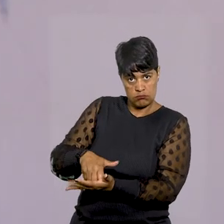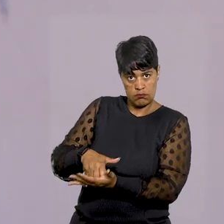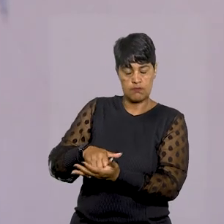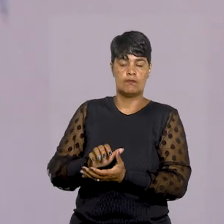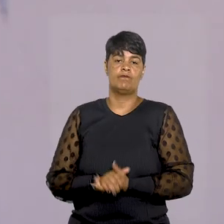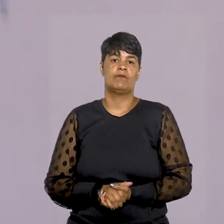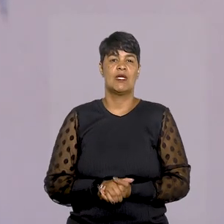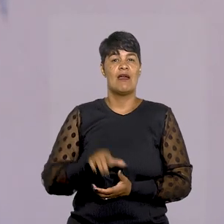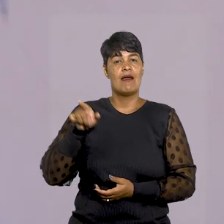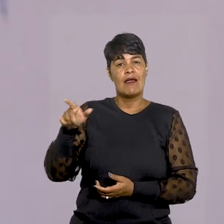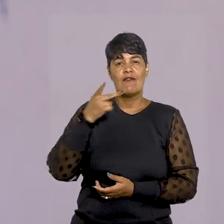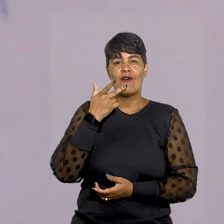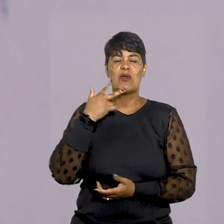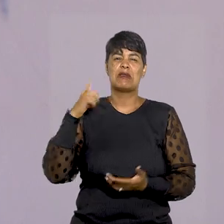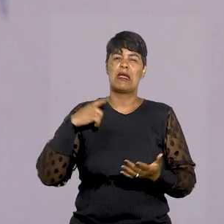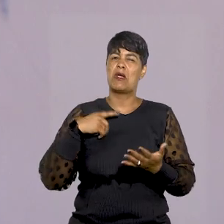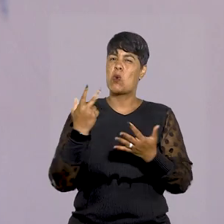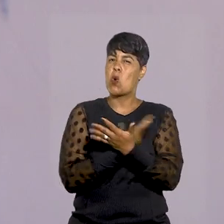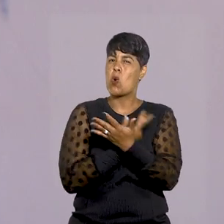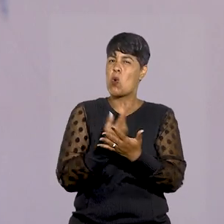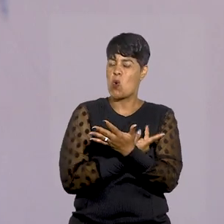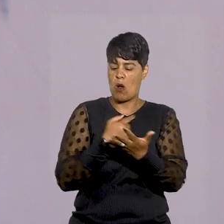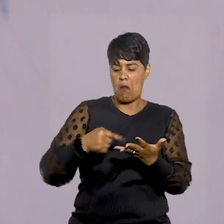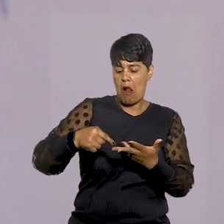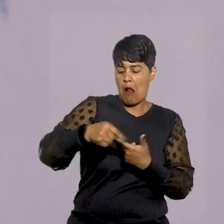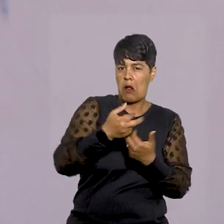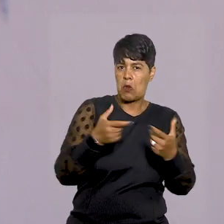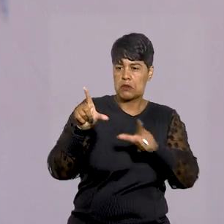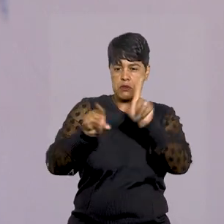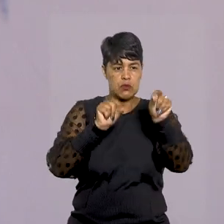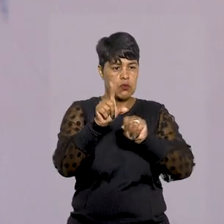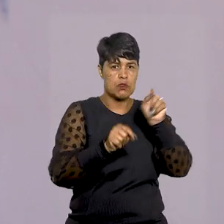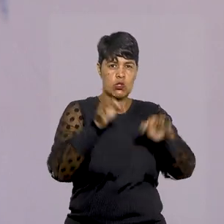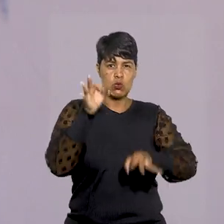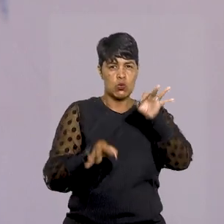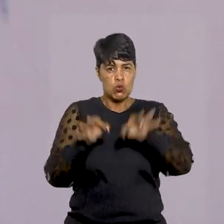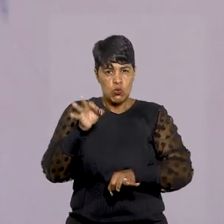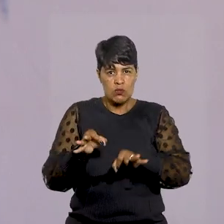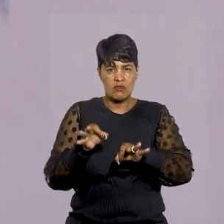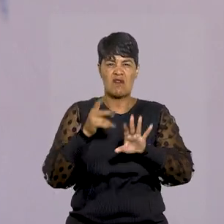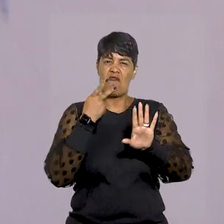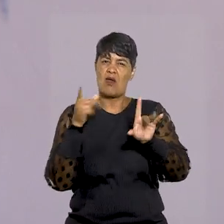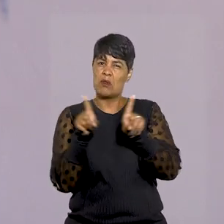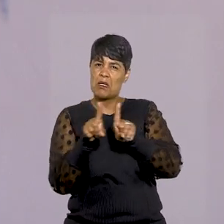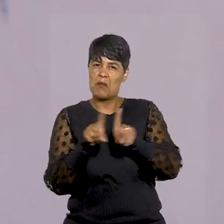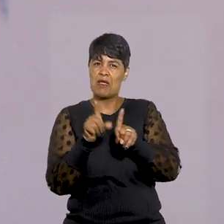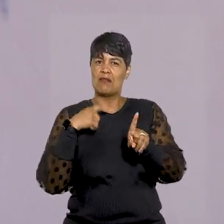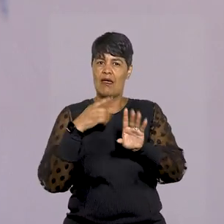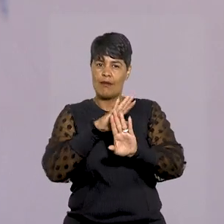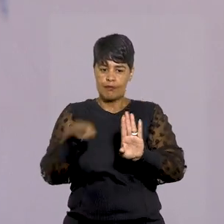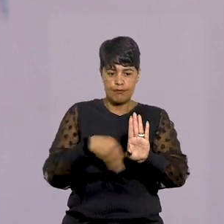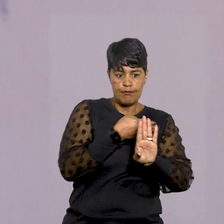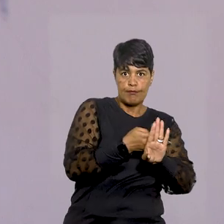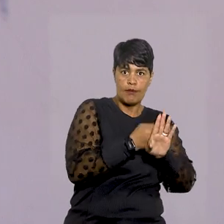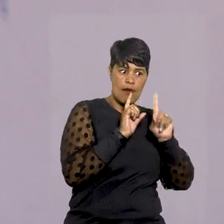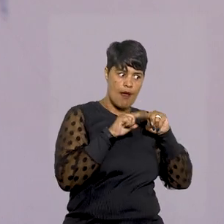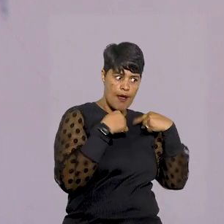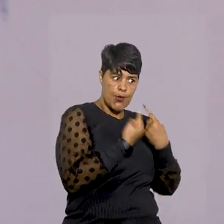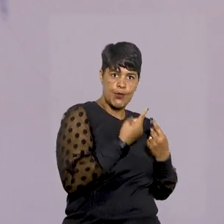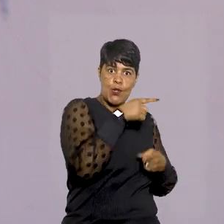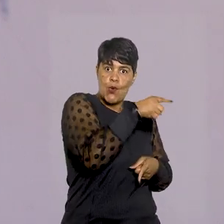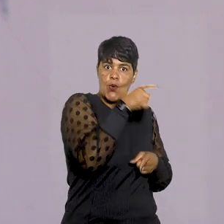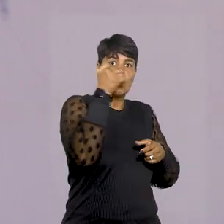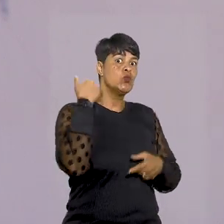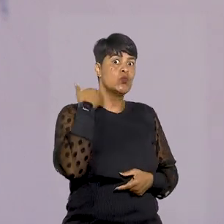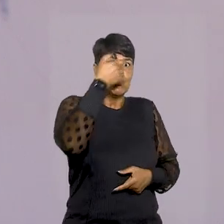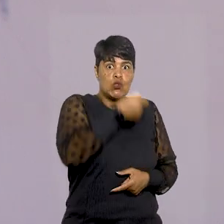Tribunal do Estado alegou irregularidades na escolha dos jurados sustentou que houve durante a sessão de julgamento uma reunião reservada entre o